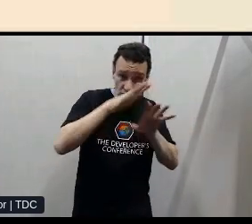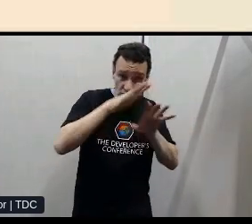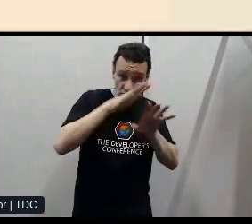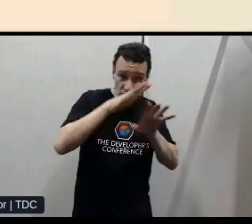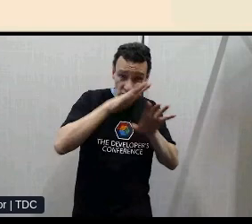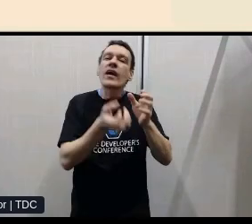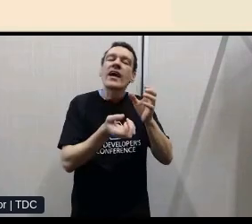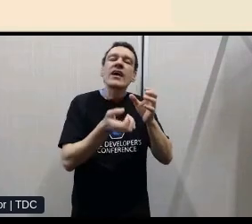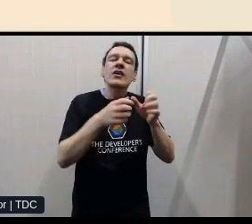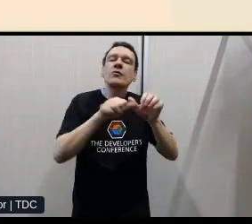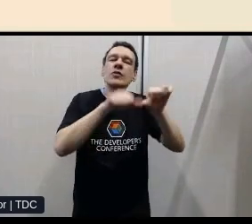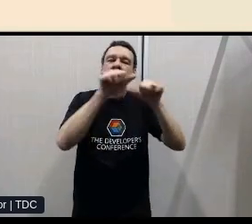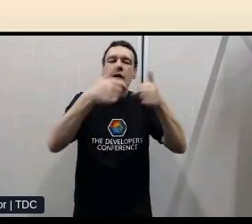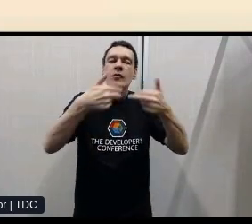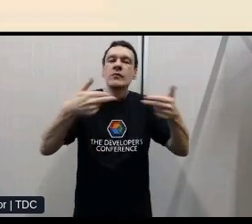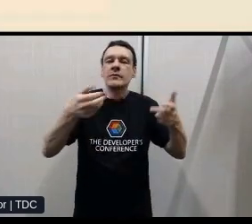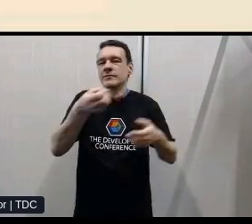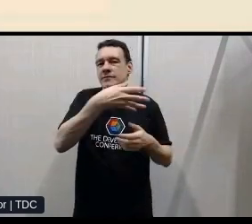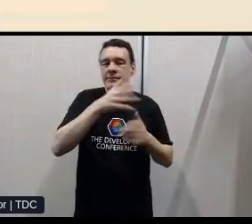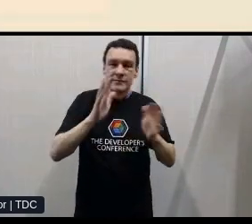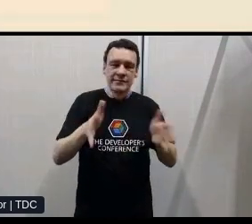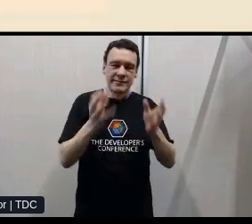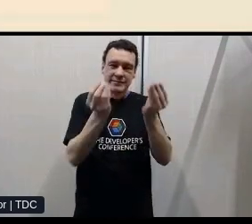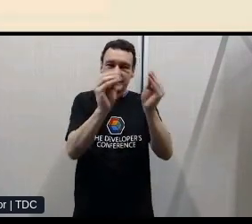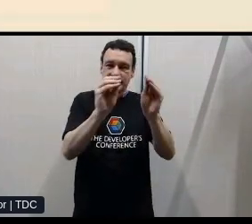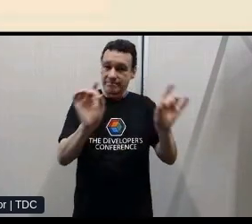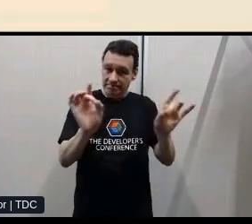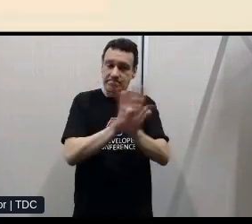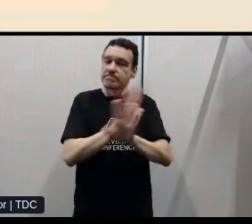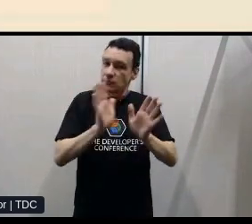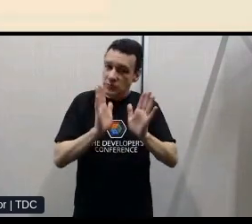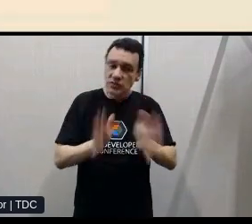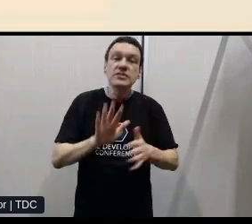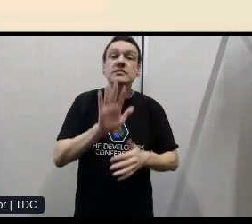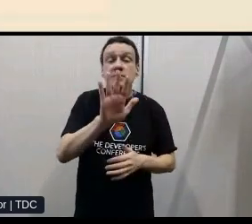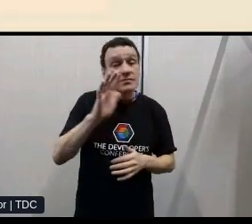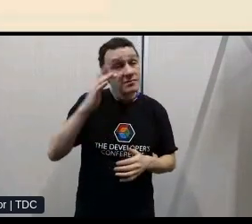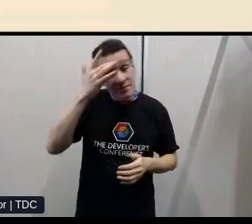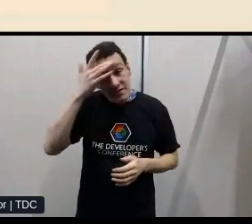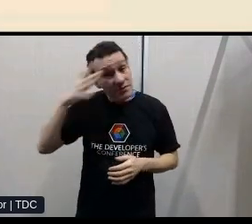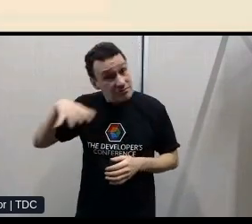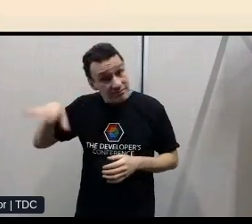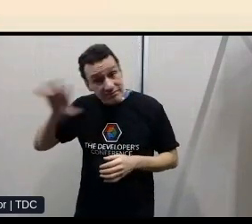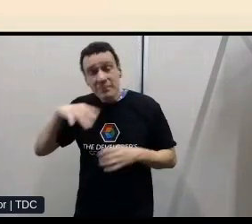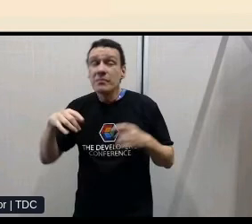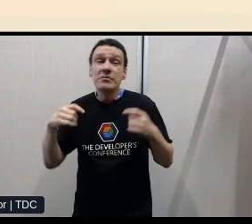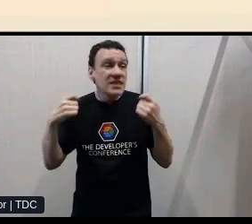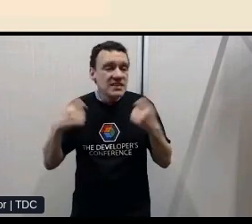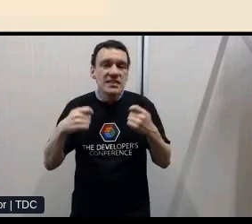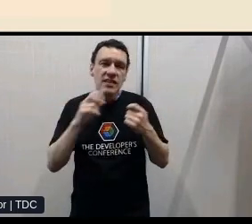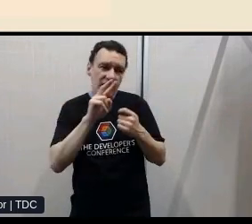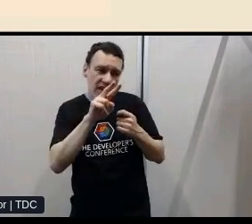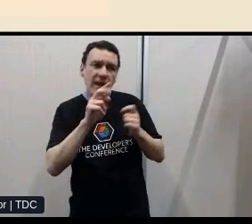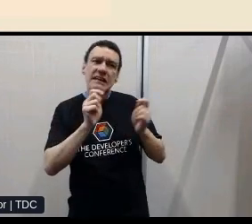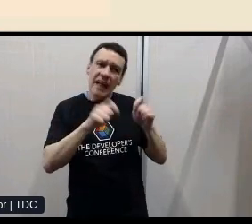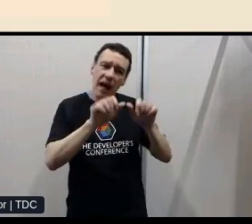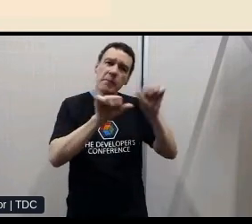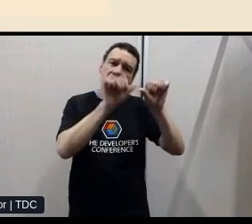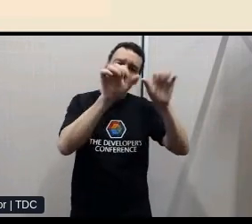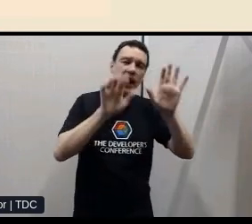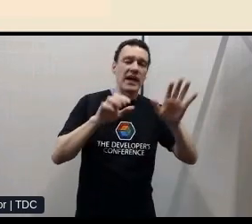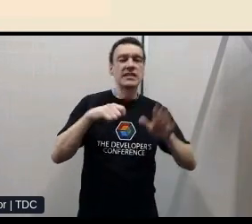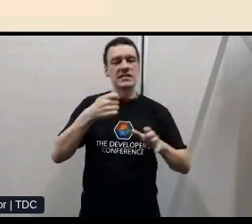Melhorar o que já está no ar e para que as pessoas consigam sentir que é possível elas fazerem parte do que está sendo construído hoje para o